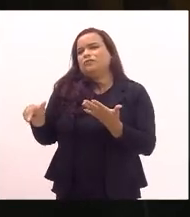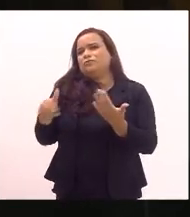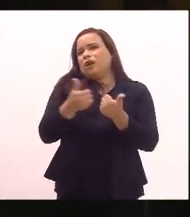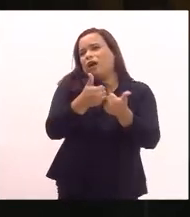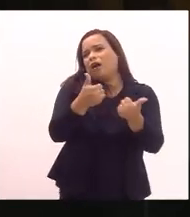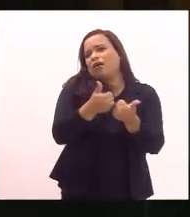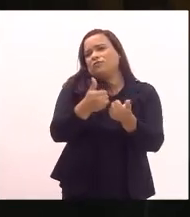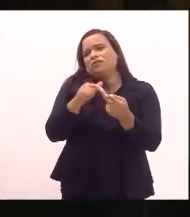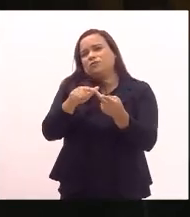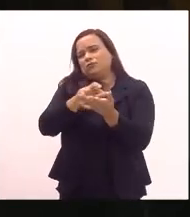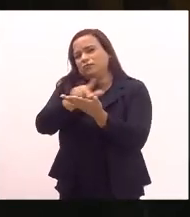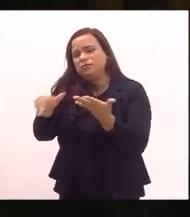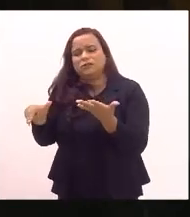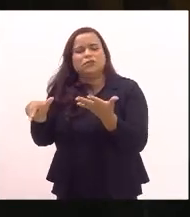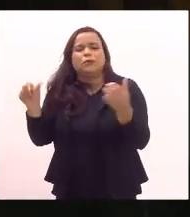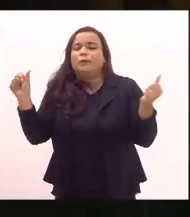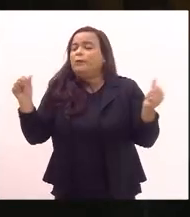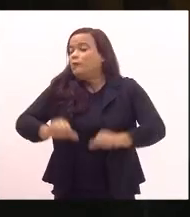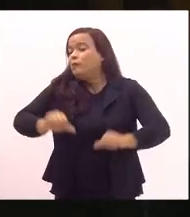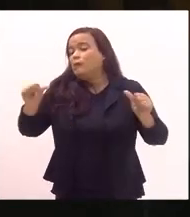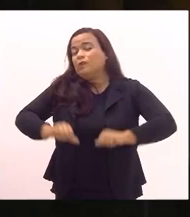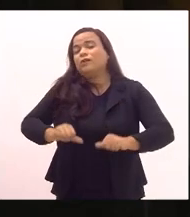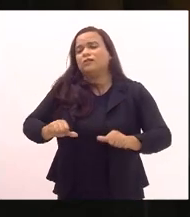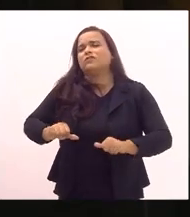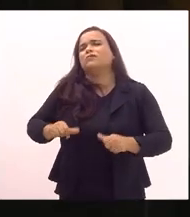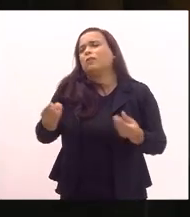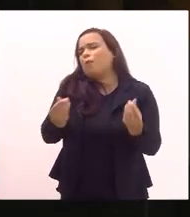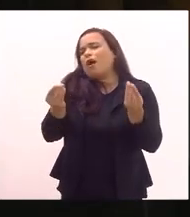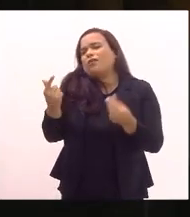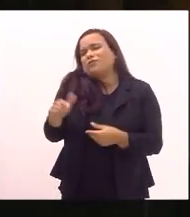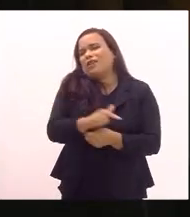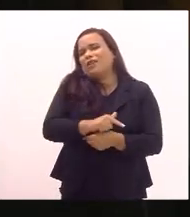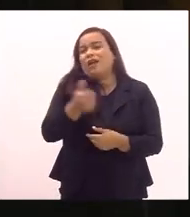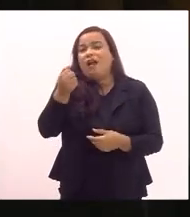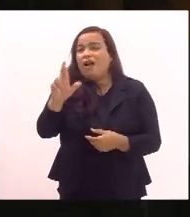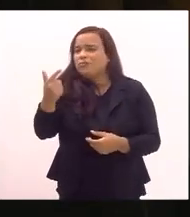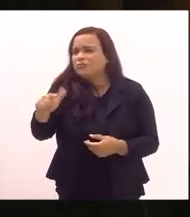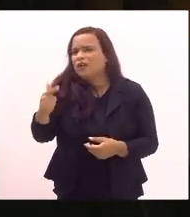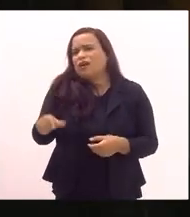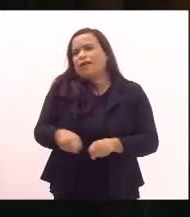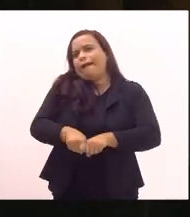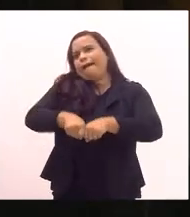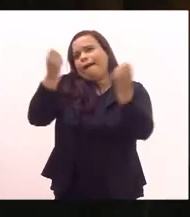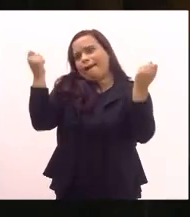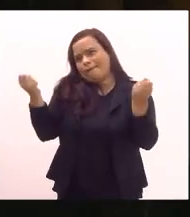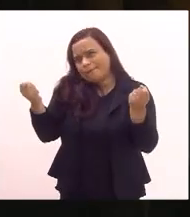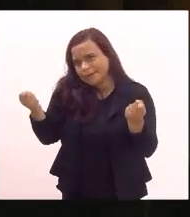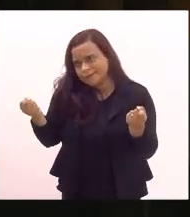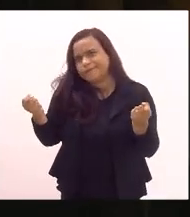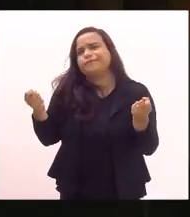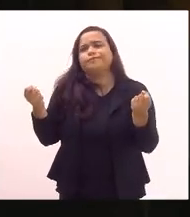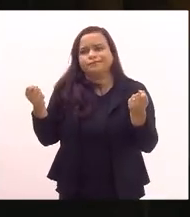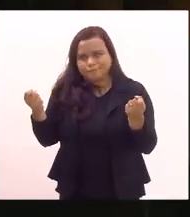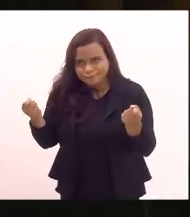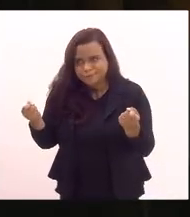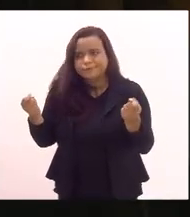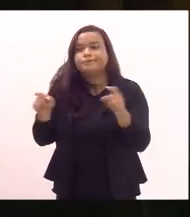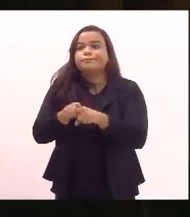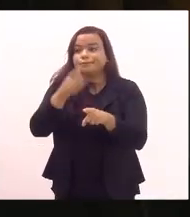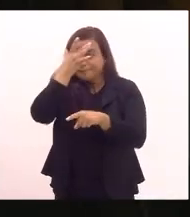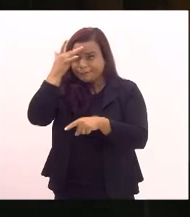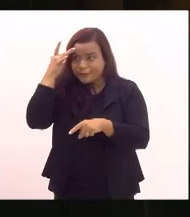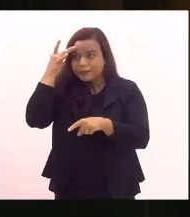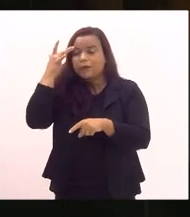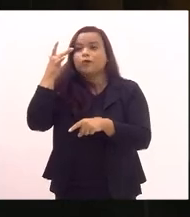e não tem ar condicionado eles quebram no meio do caminho o passageiro fica a pé no meio